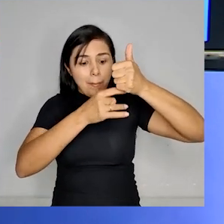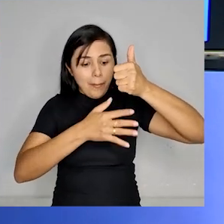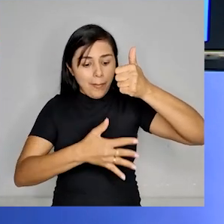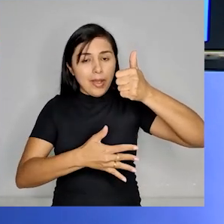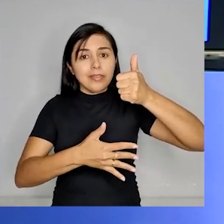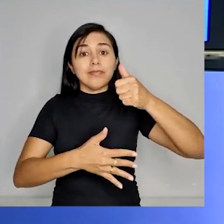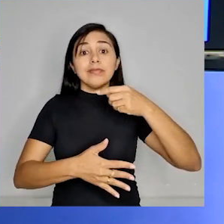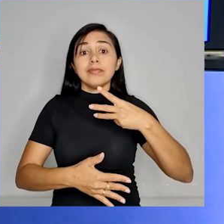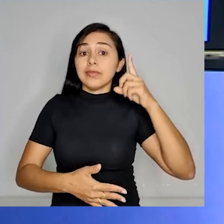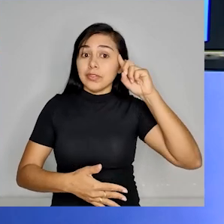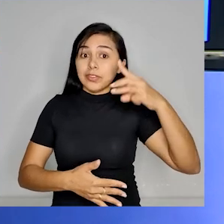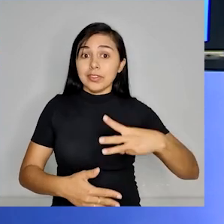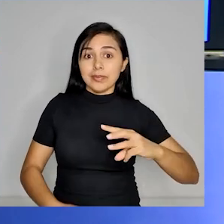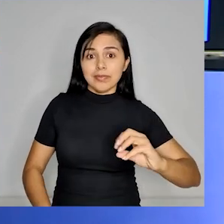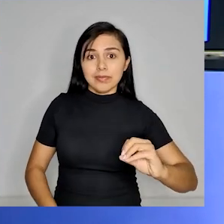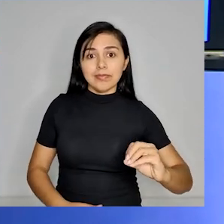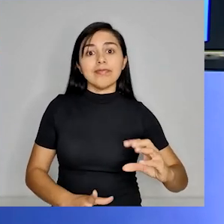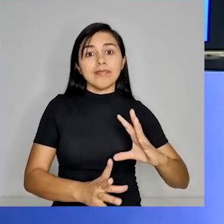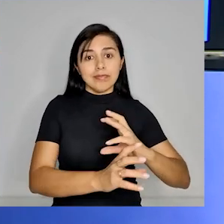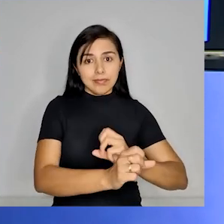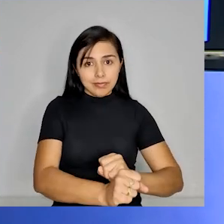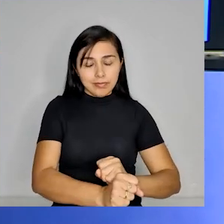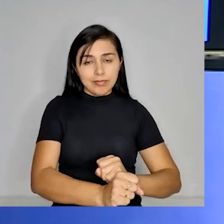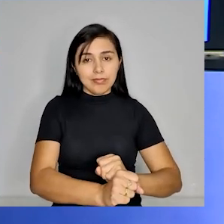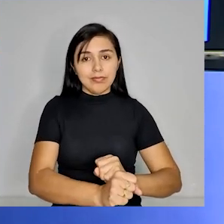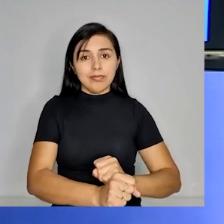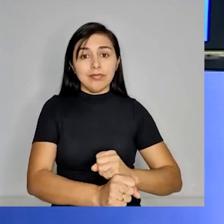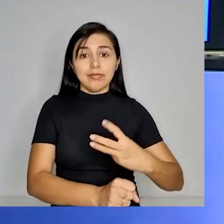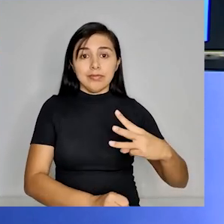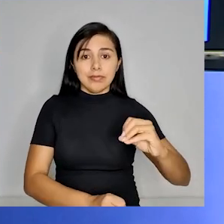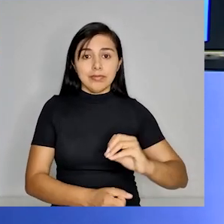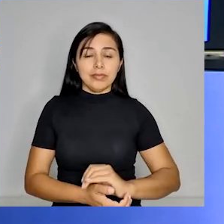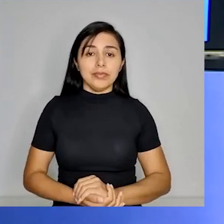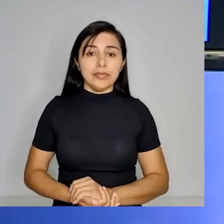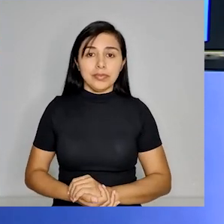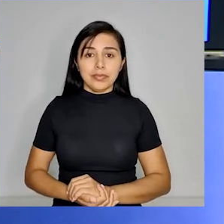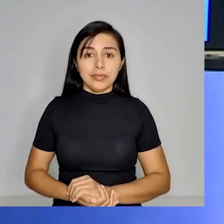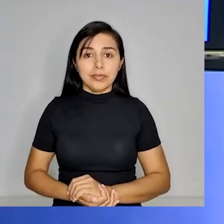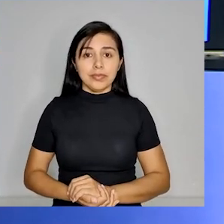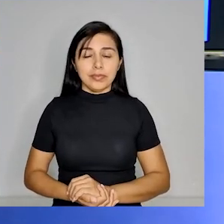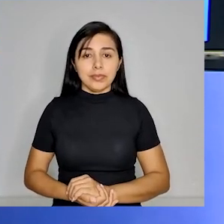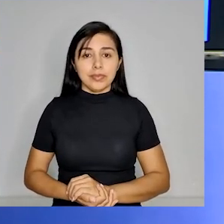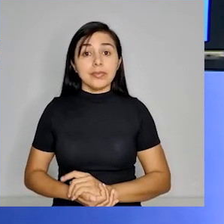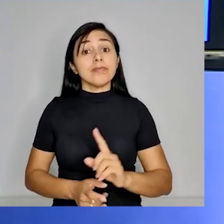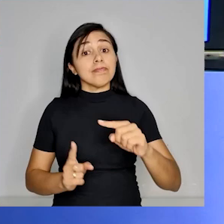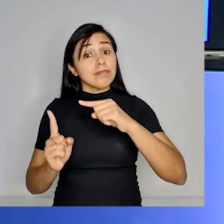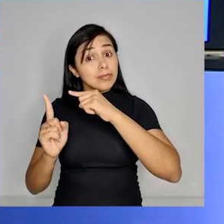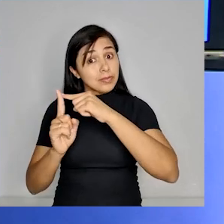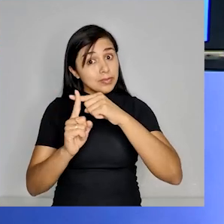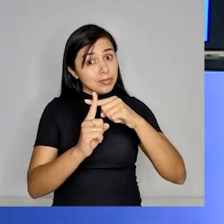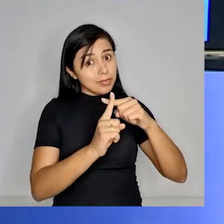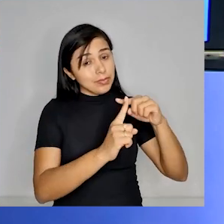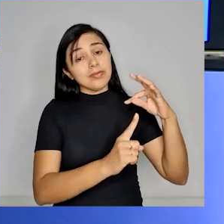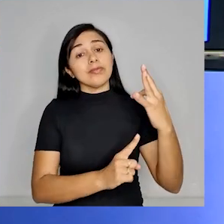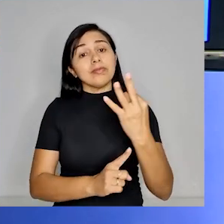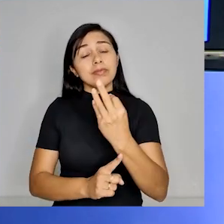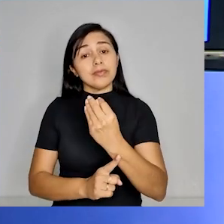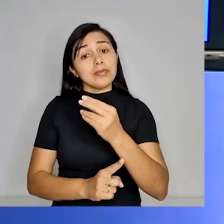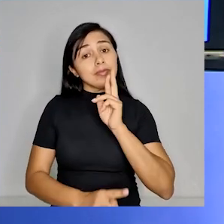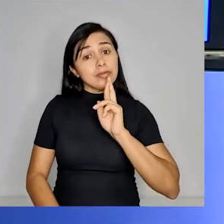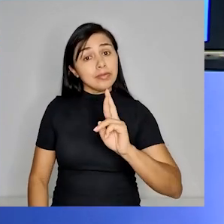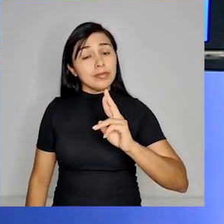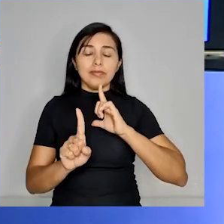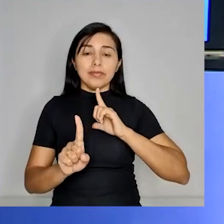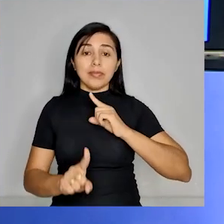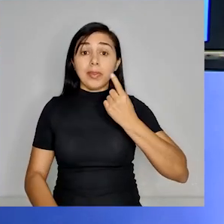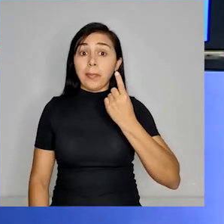até o dia 30, que foi 30 graus. E aí, fazendo essa soma dessas temperaturas,